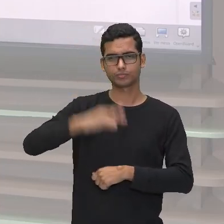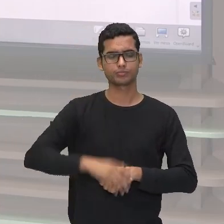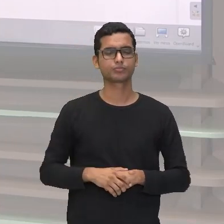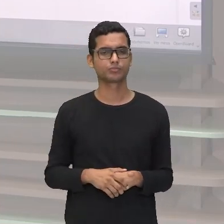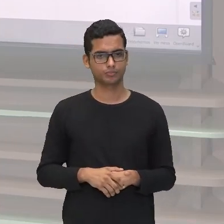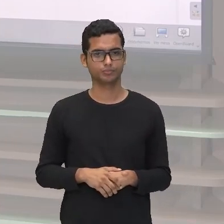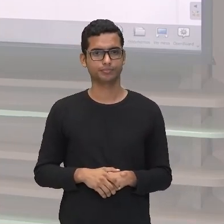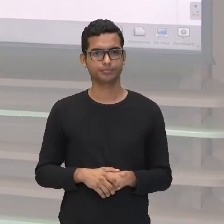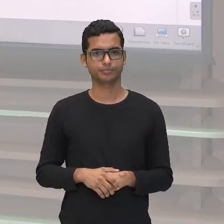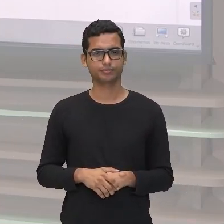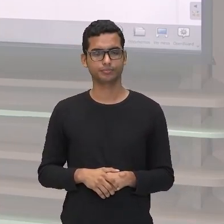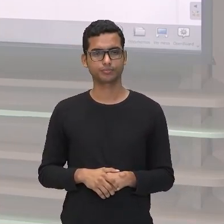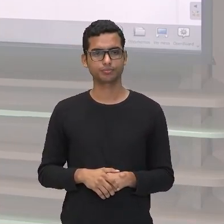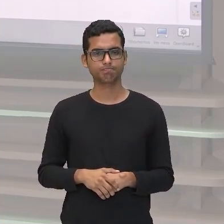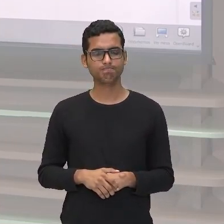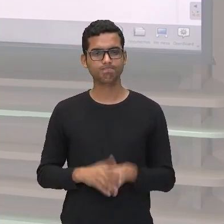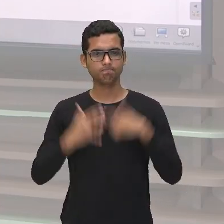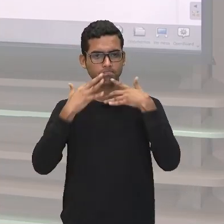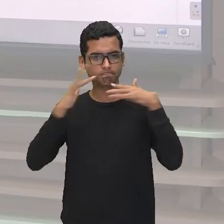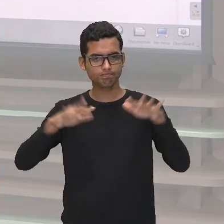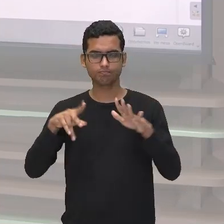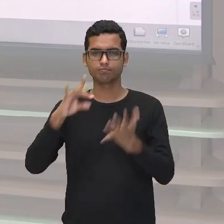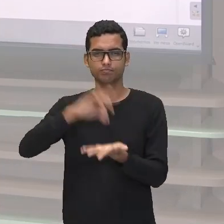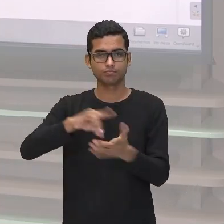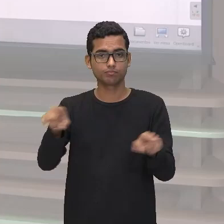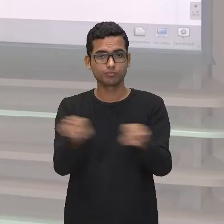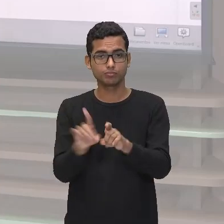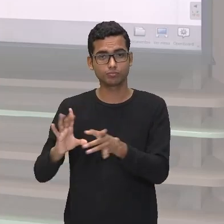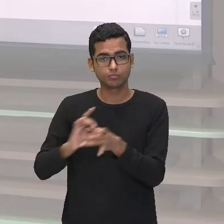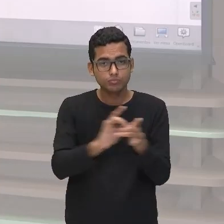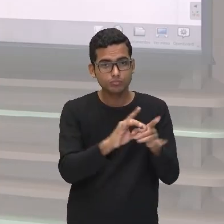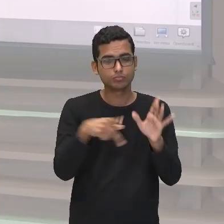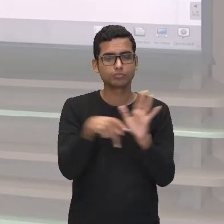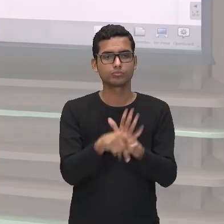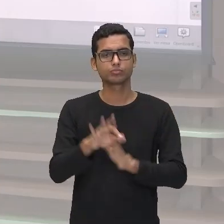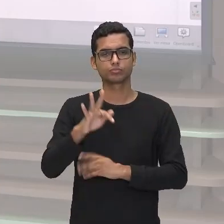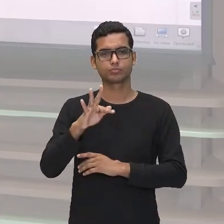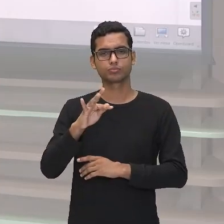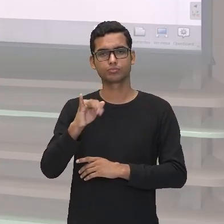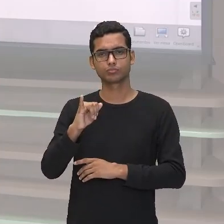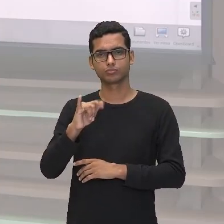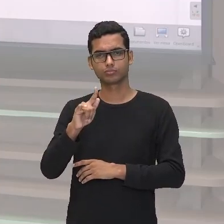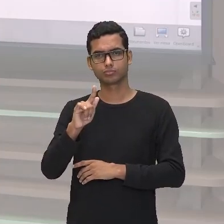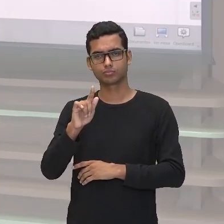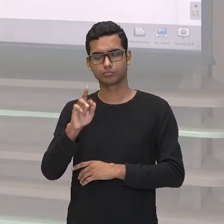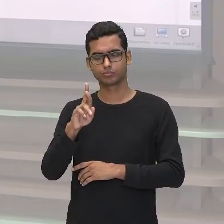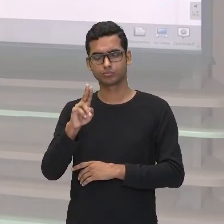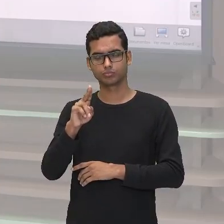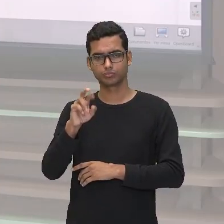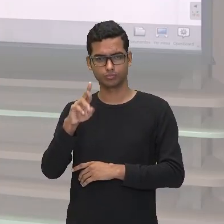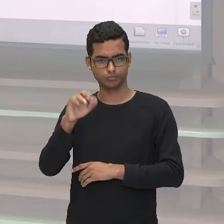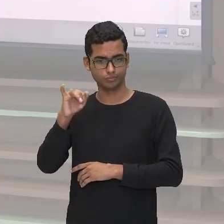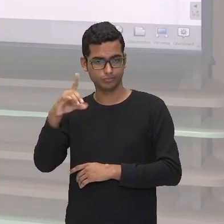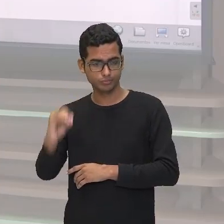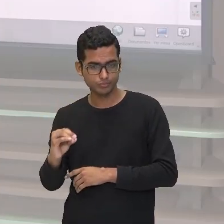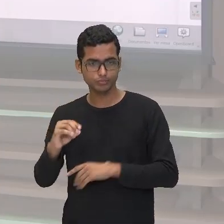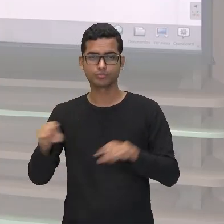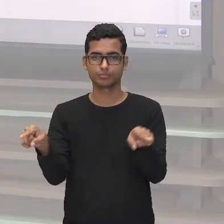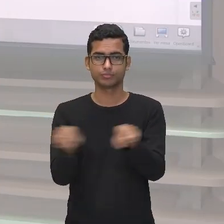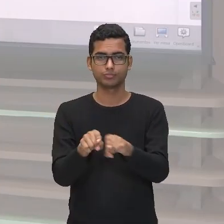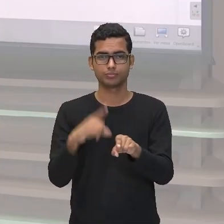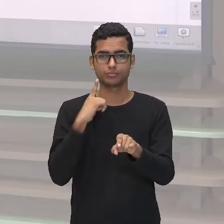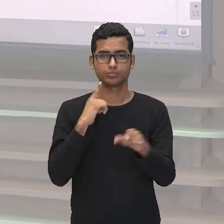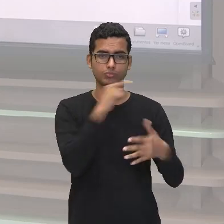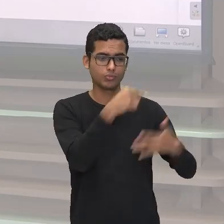é da natureza dele ter o sentido figurado, conforme você viu aí, né? O sentido figurado é constituído